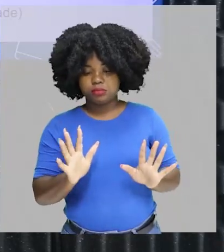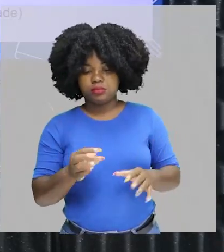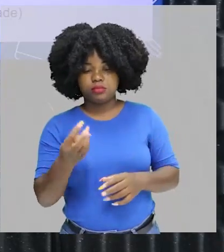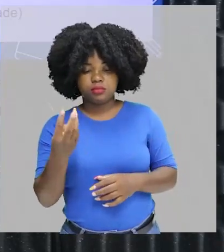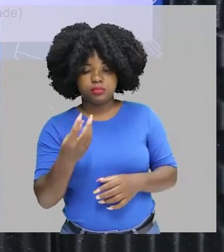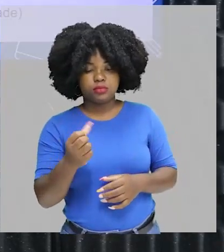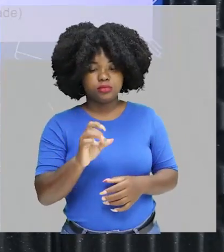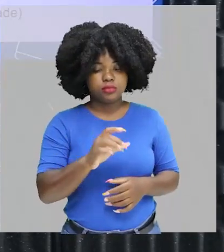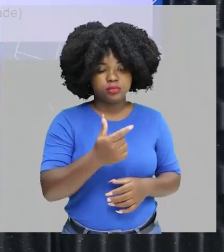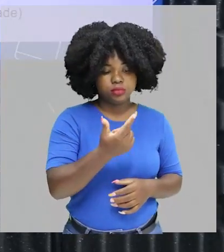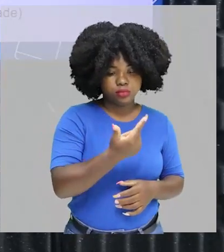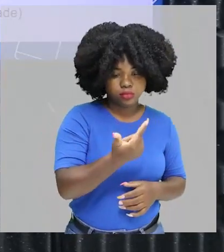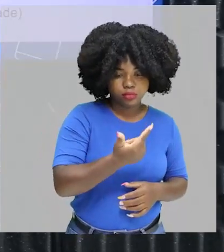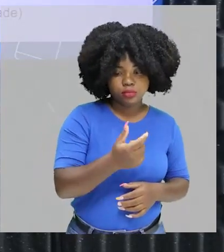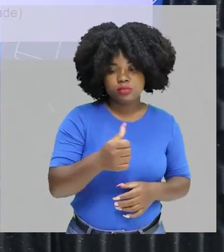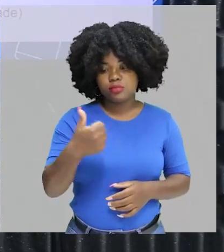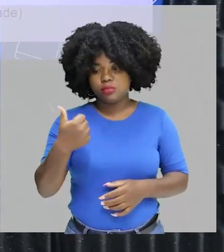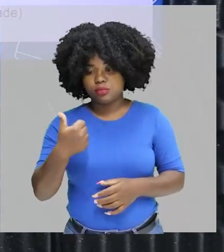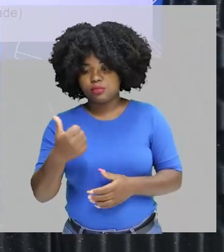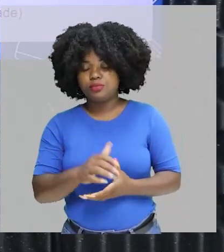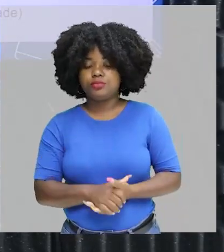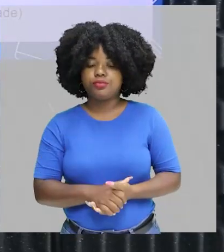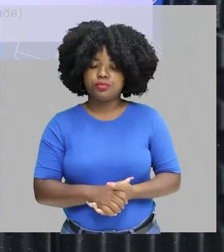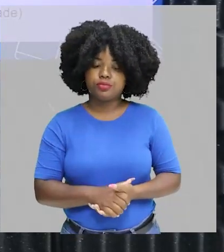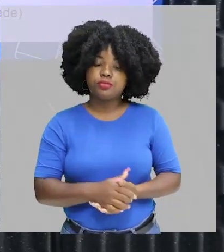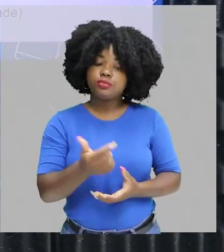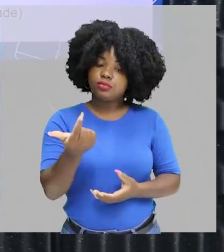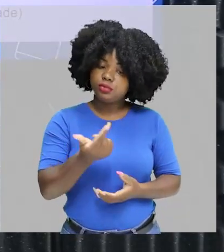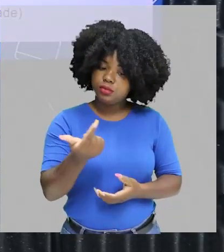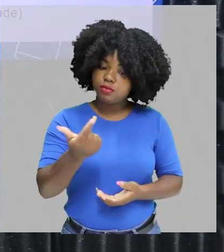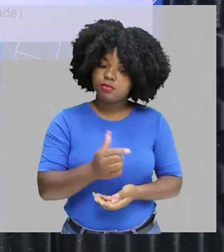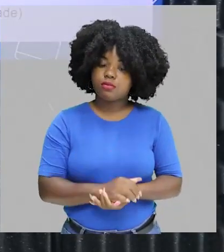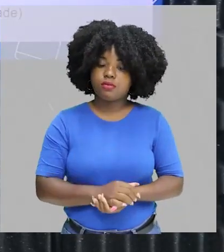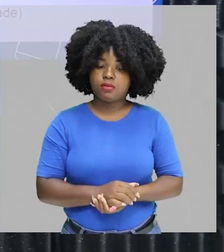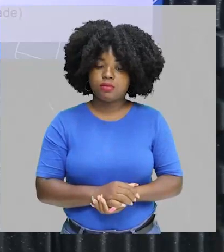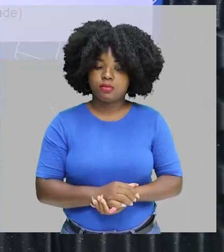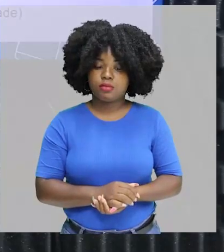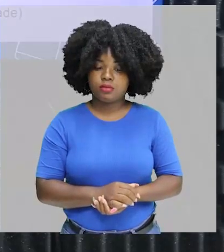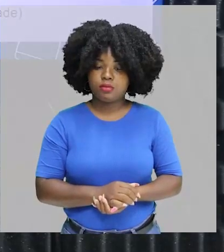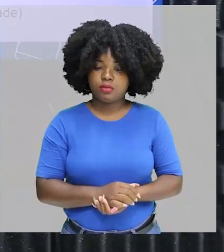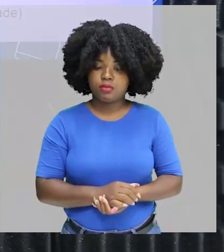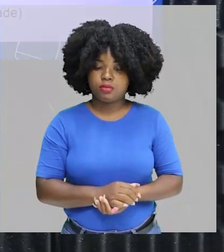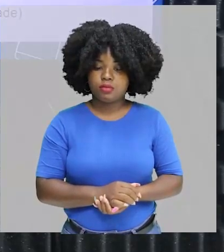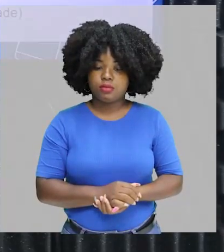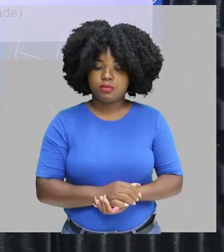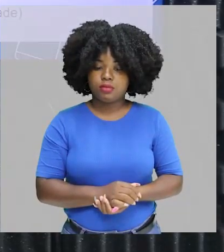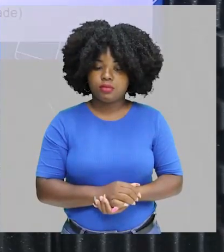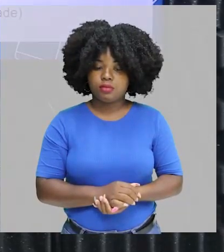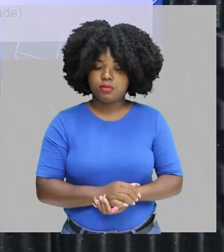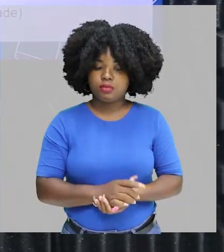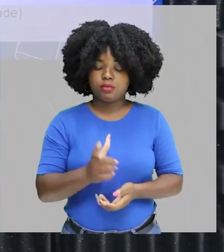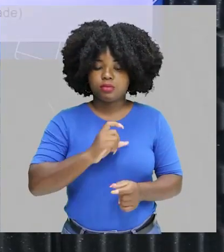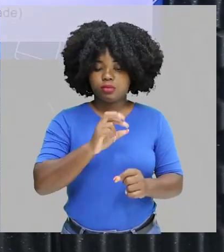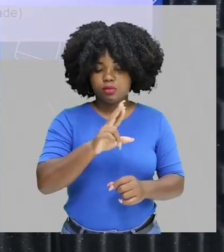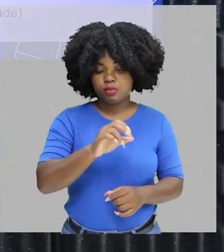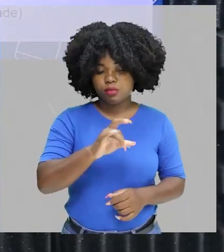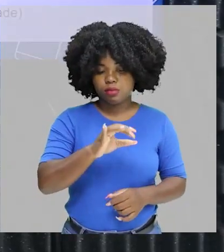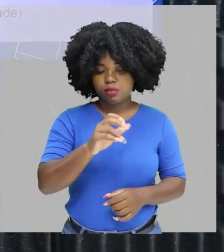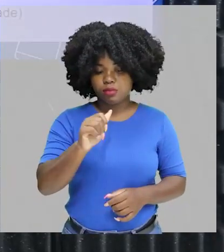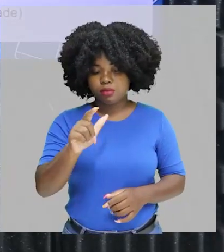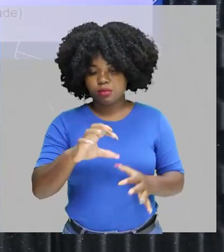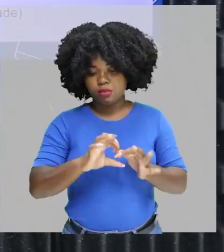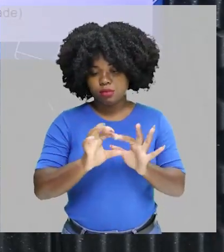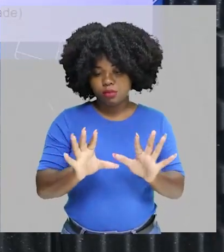carbono secundário e primário, o secundário leva vantagem, por gerar um radical livre